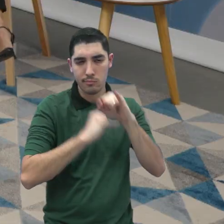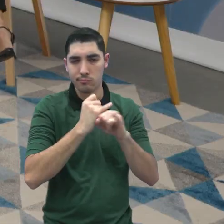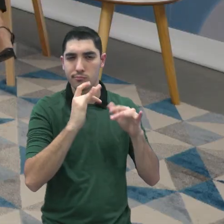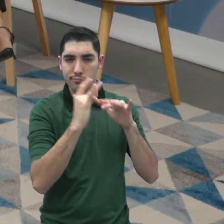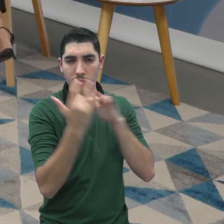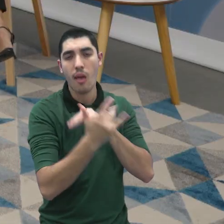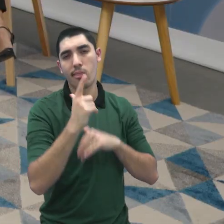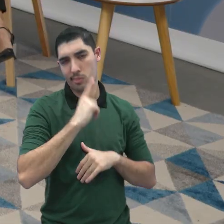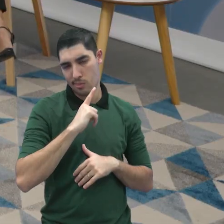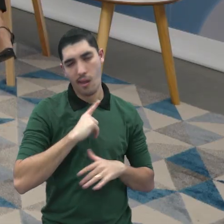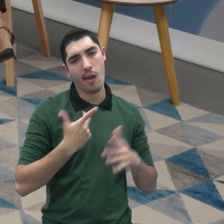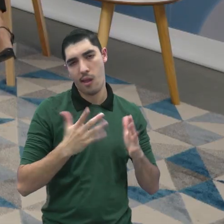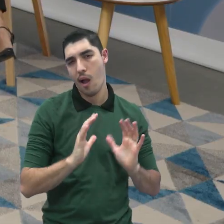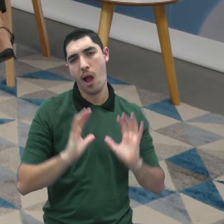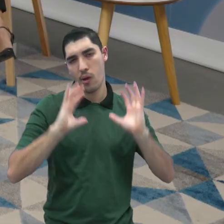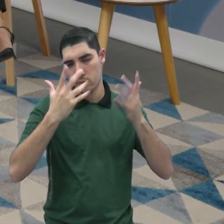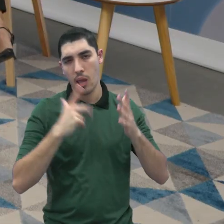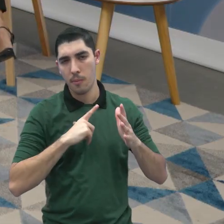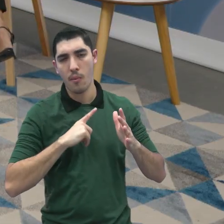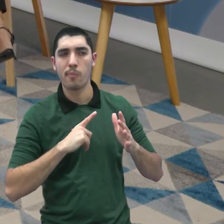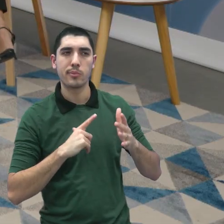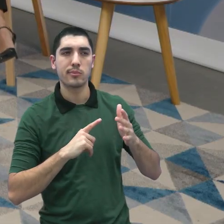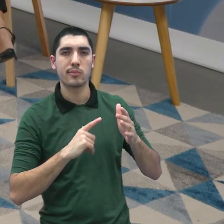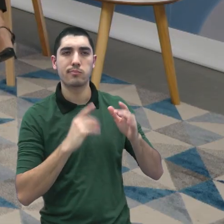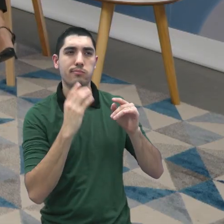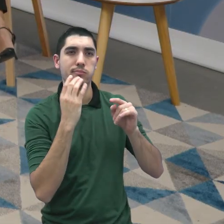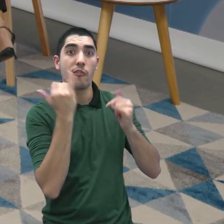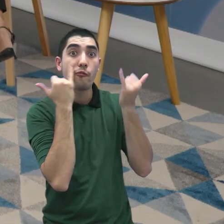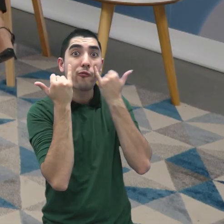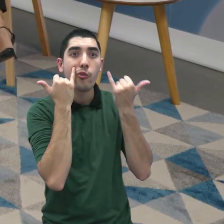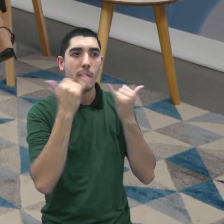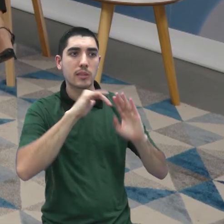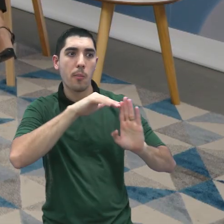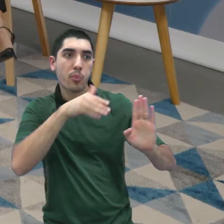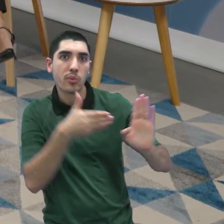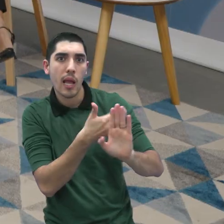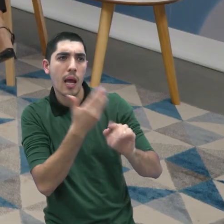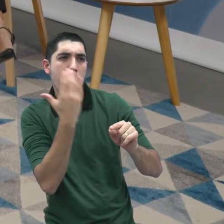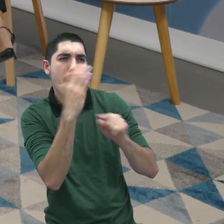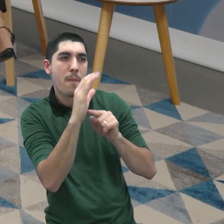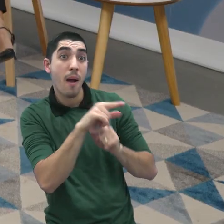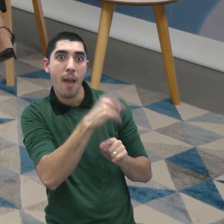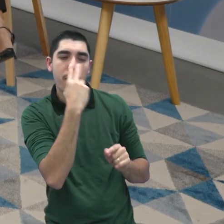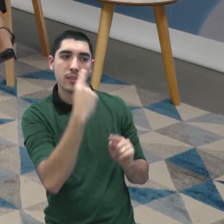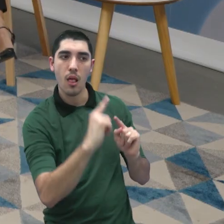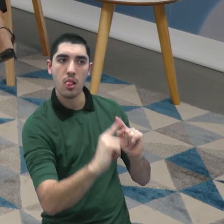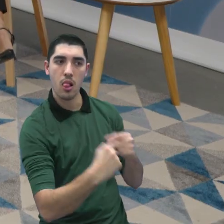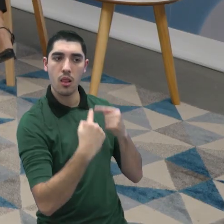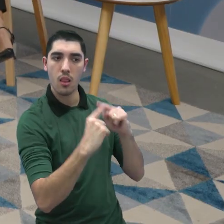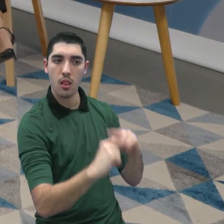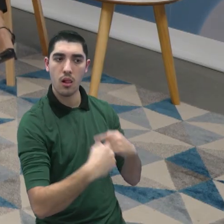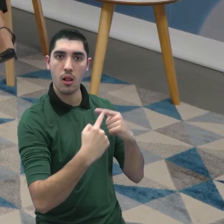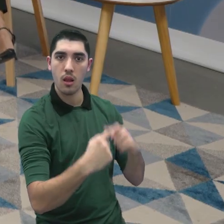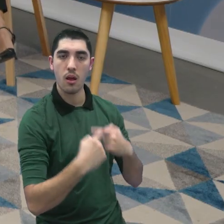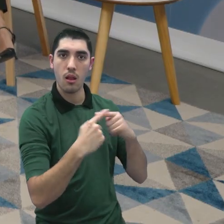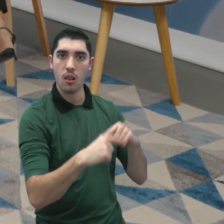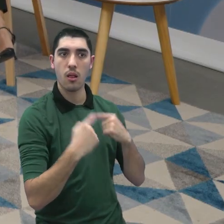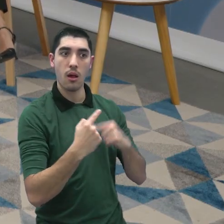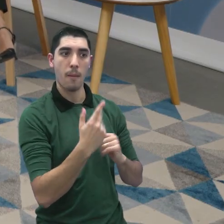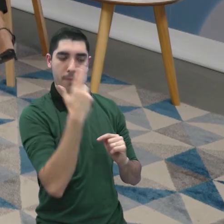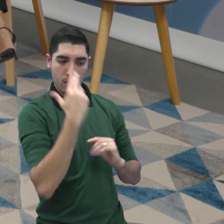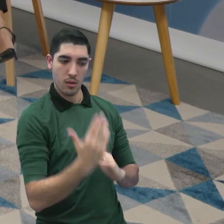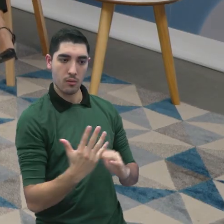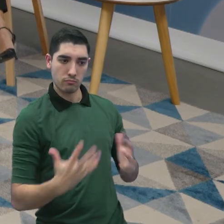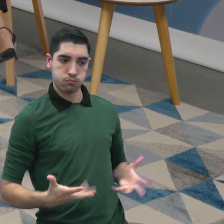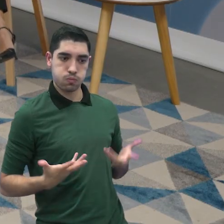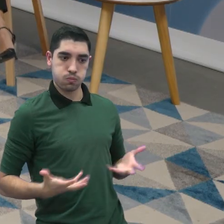neutros, a gente vive em tempos diferentes, né? E eles acabam, de certo modo, também propiciando, né, esse fanatismo,